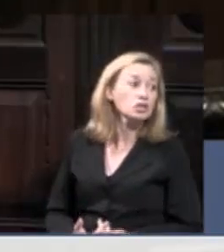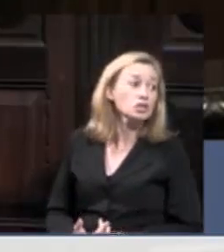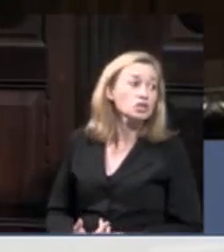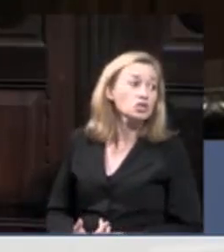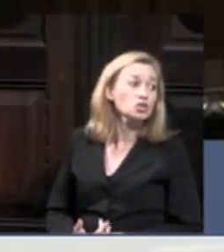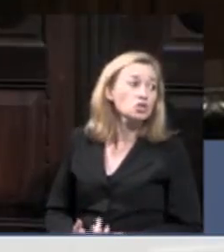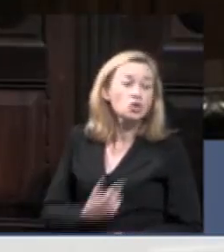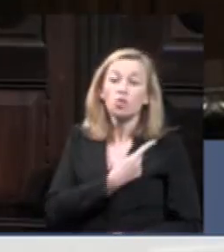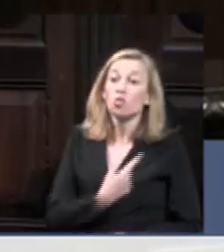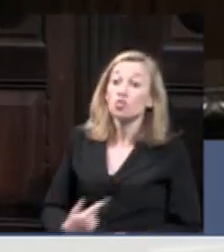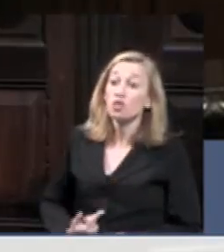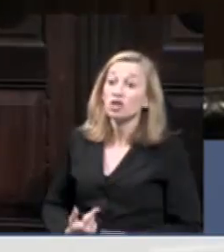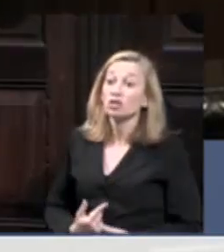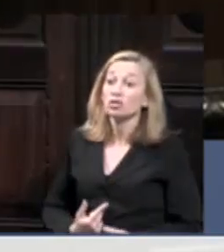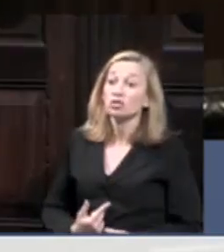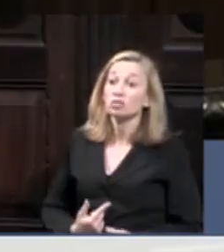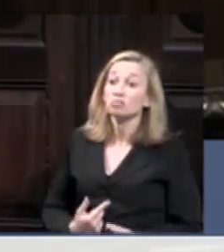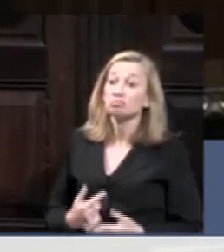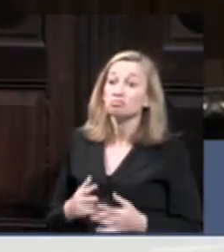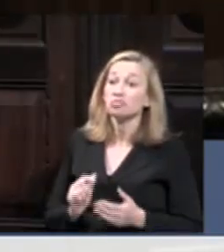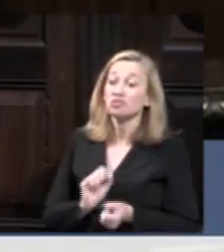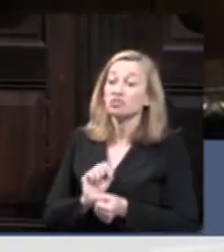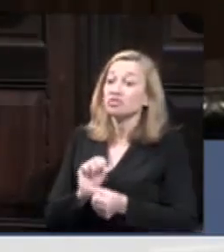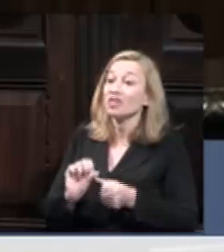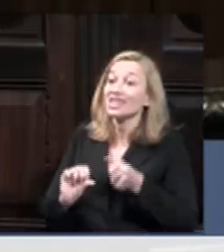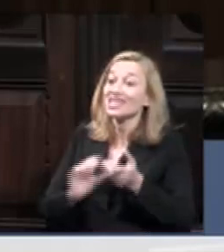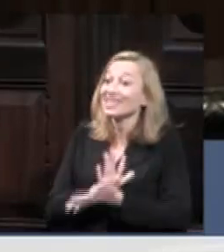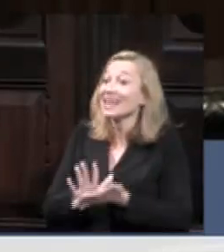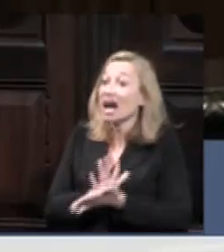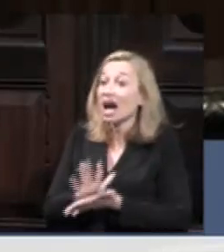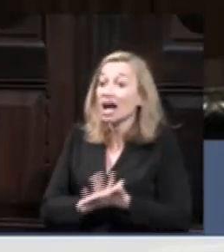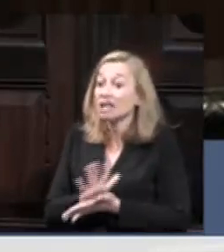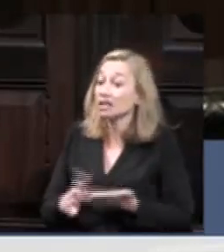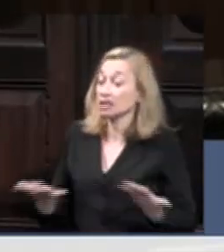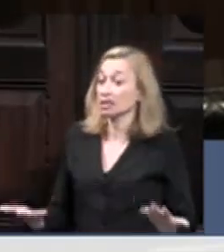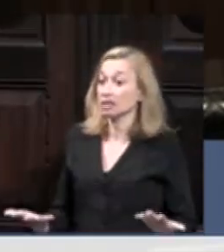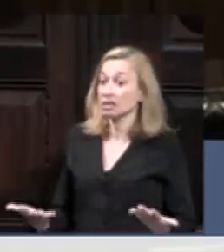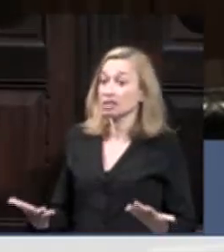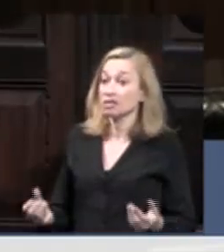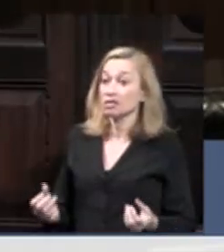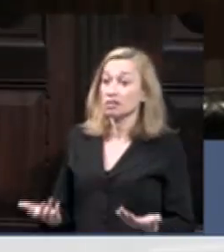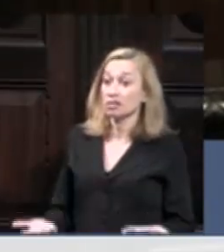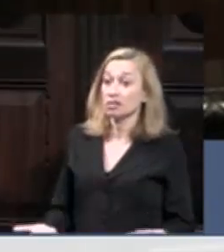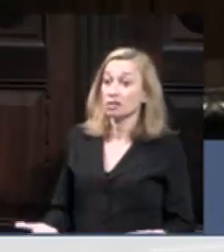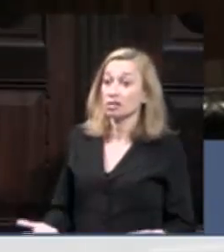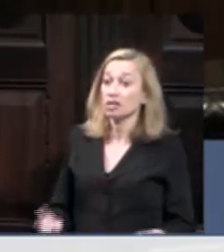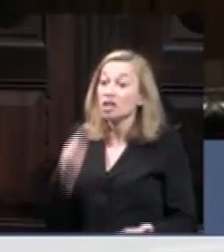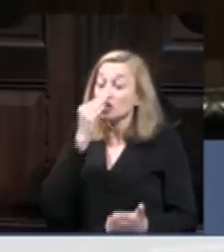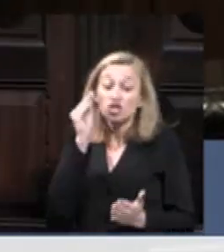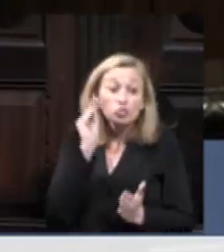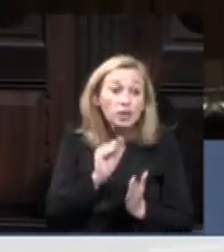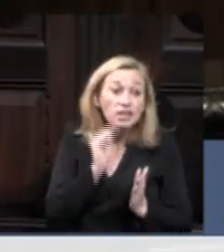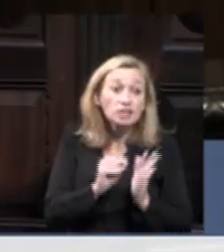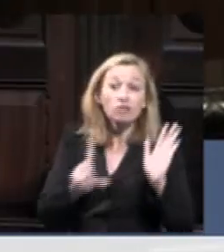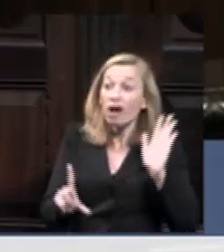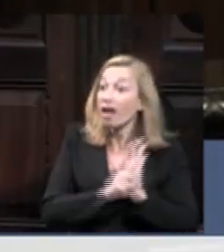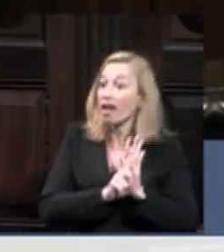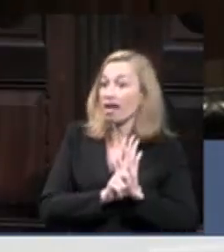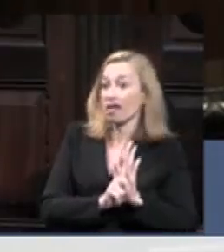um governo que funciona ao arrepio da lei, ao arrepio da Constituição, vai atingindo e minando